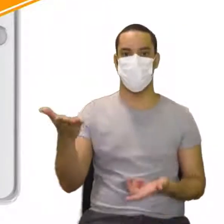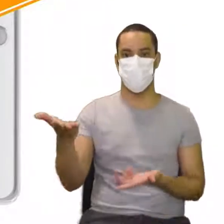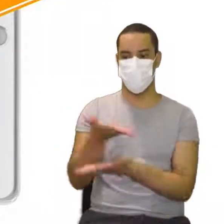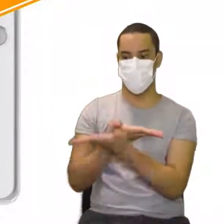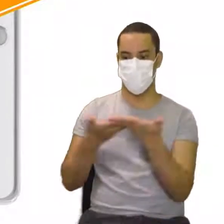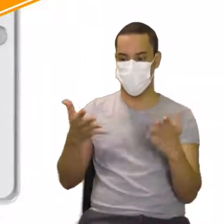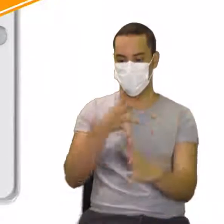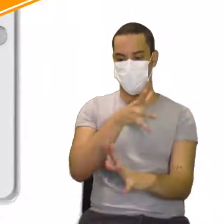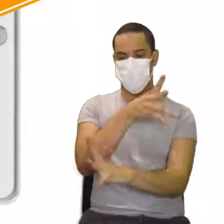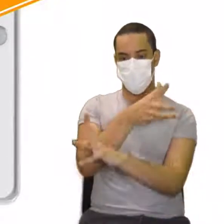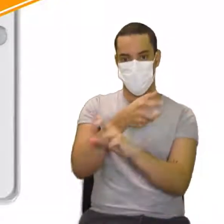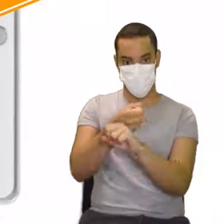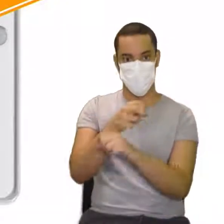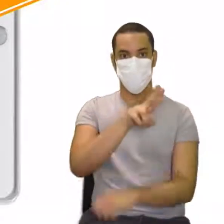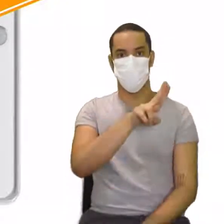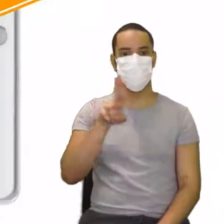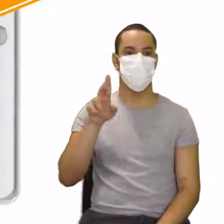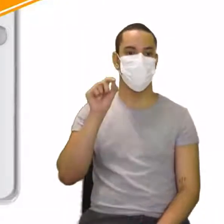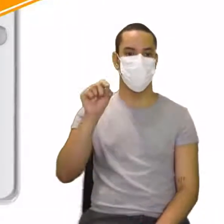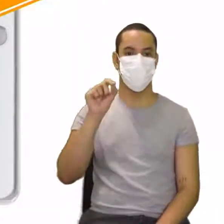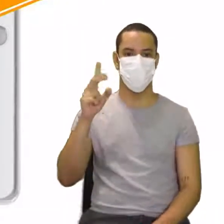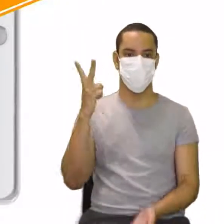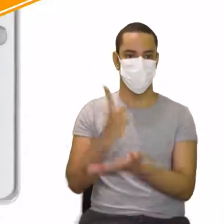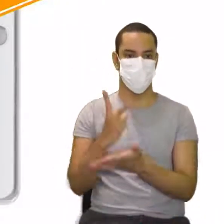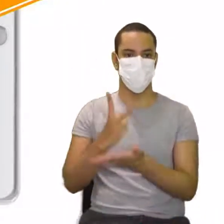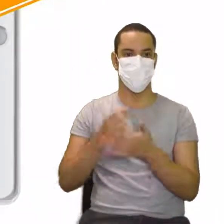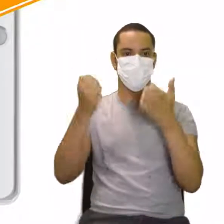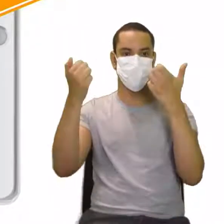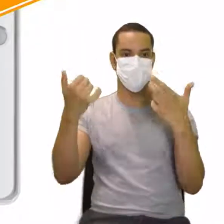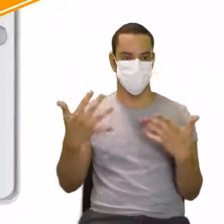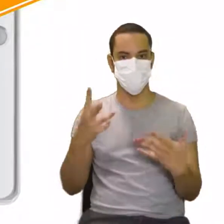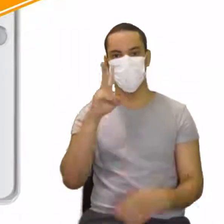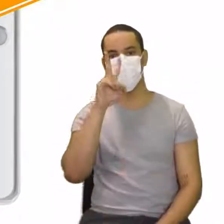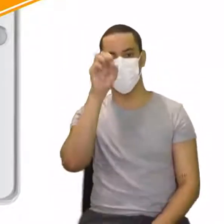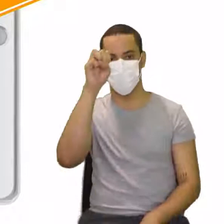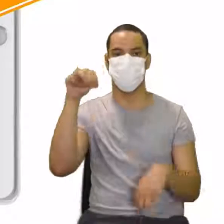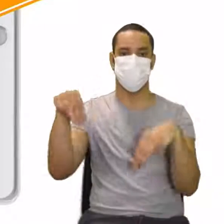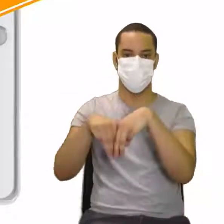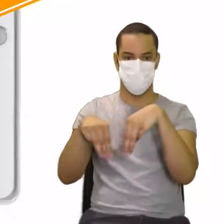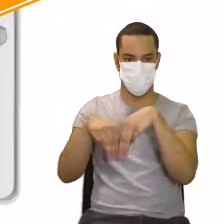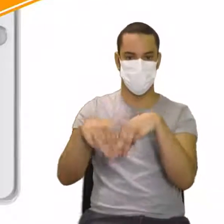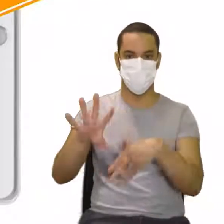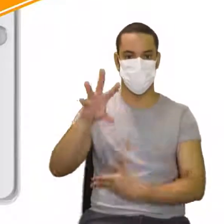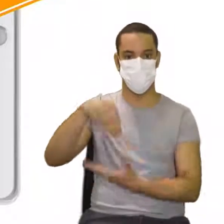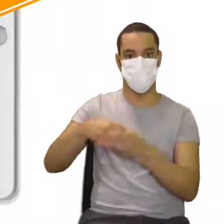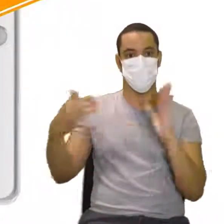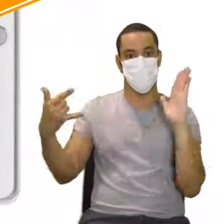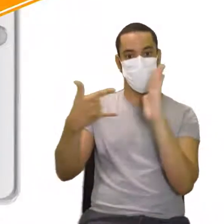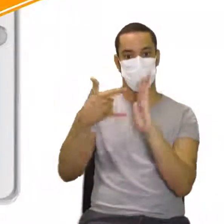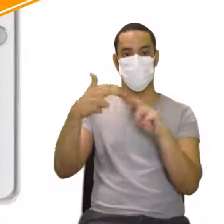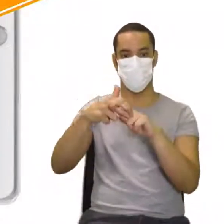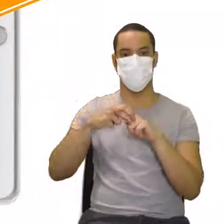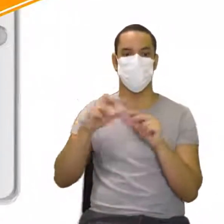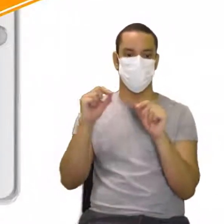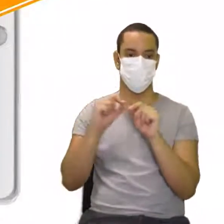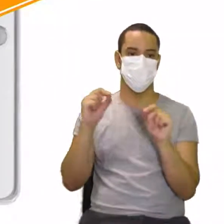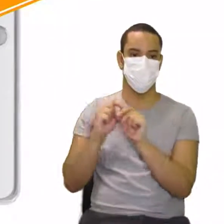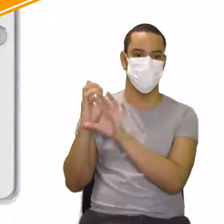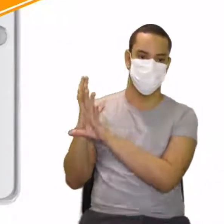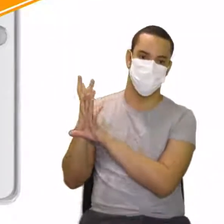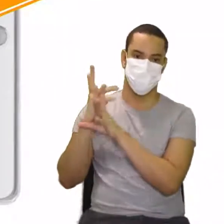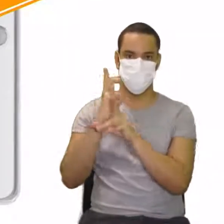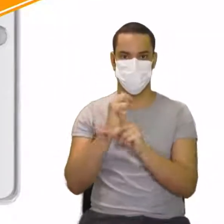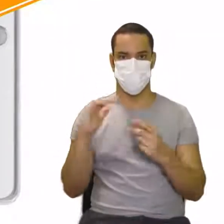interação, e o nome dessa interação é chamada de força magnética. E aqui nós vamos ver e revisar alguns